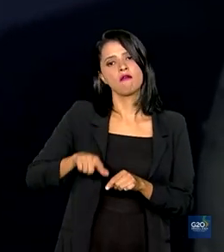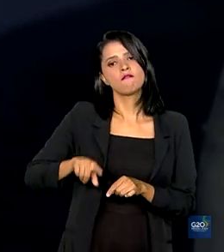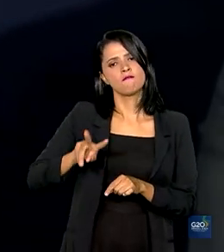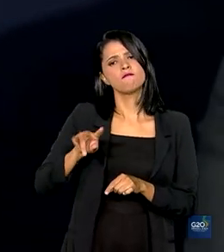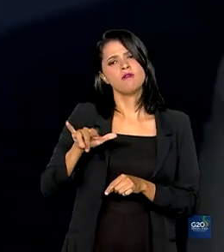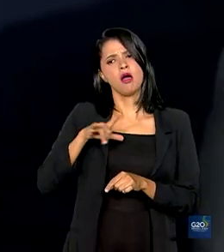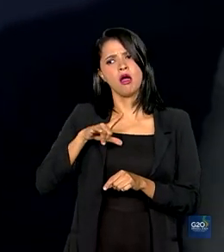diferença. Obrigado. Obrigado. Obrigado. Obrigado.